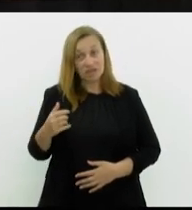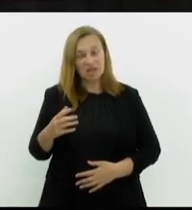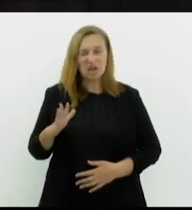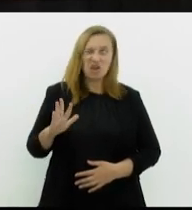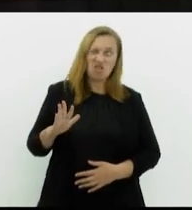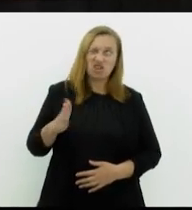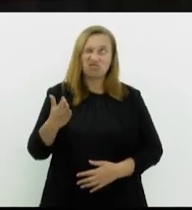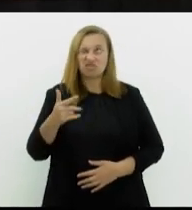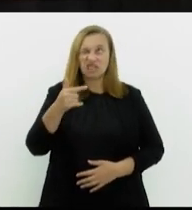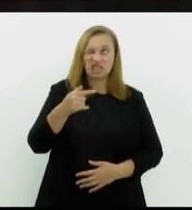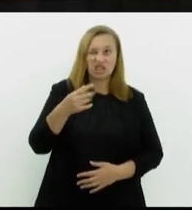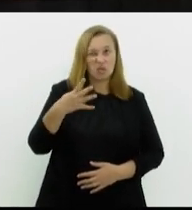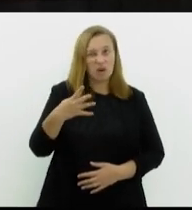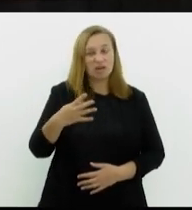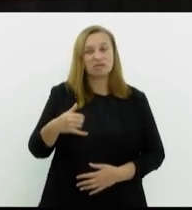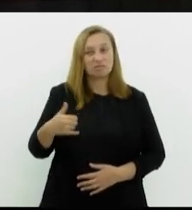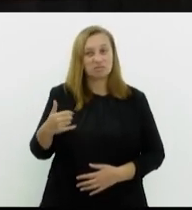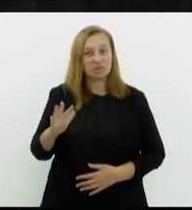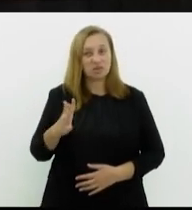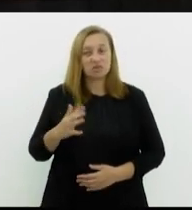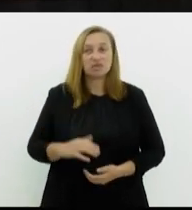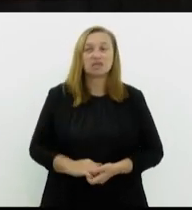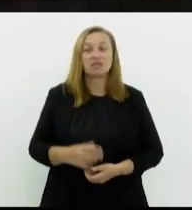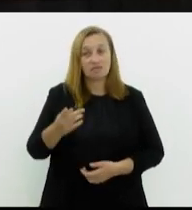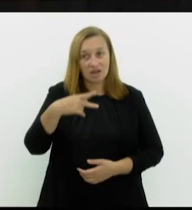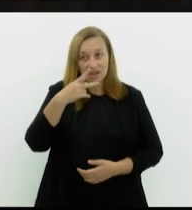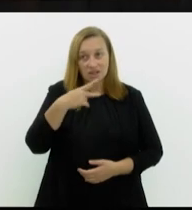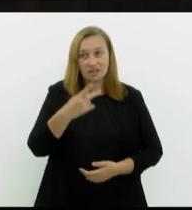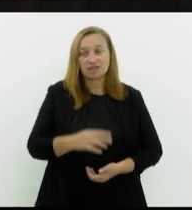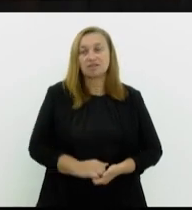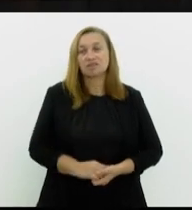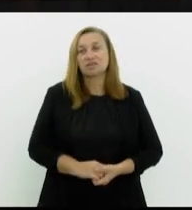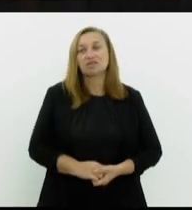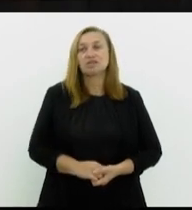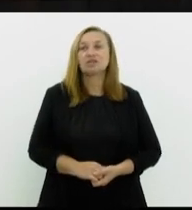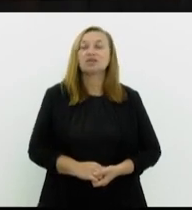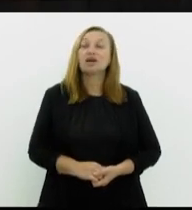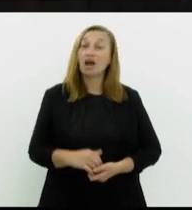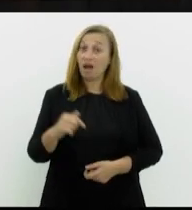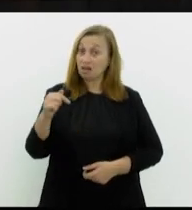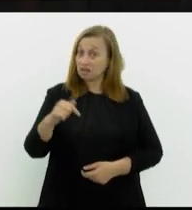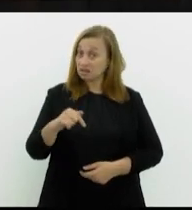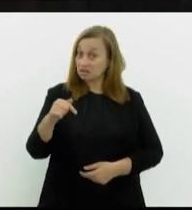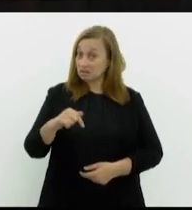74, e afirmei que aqui